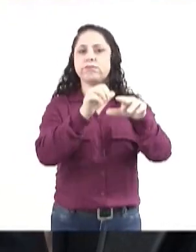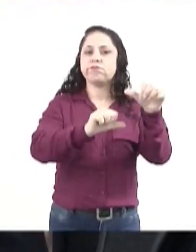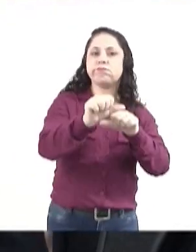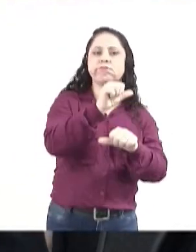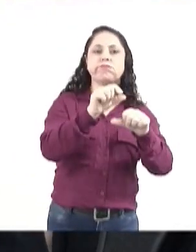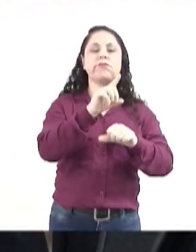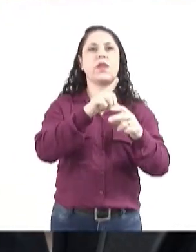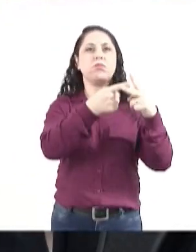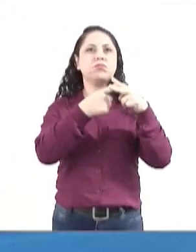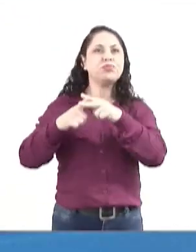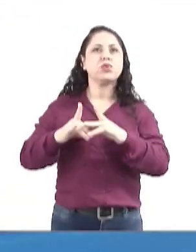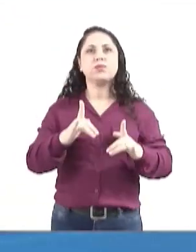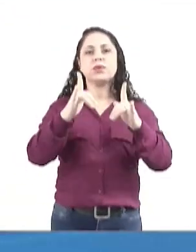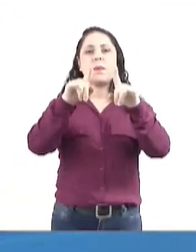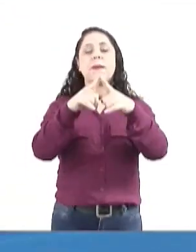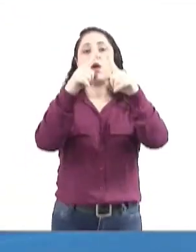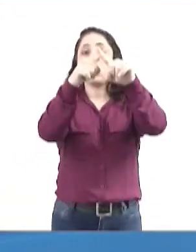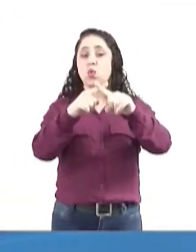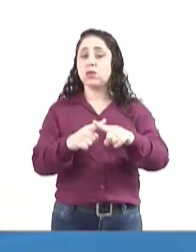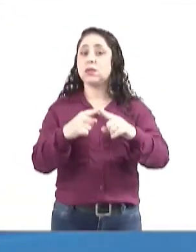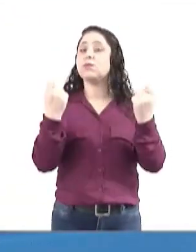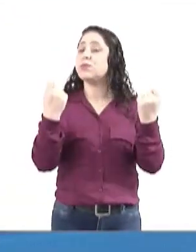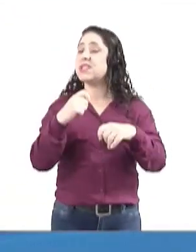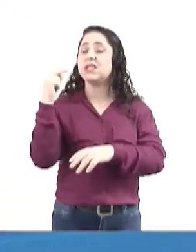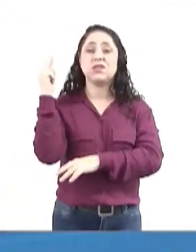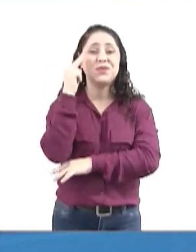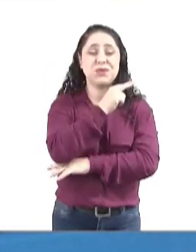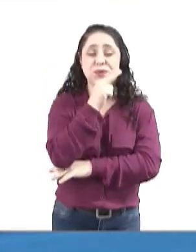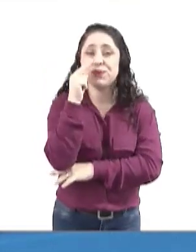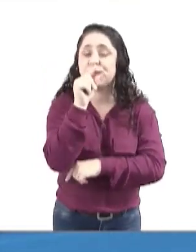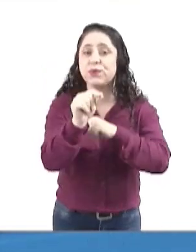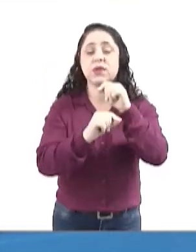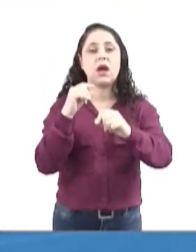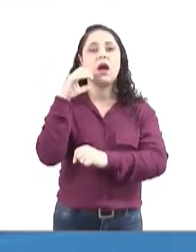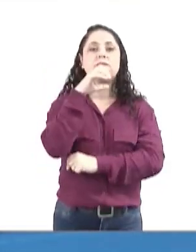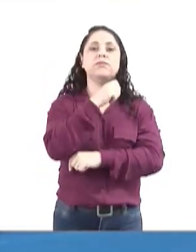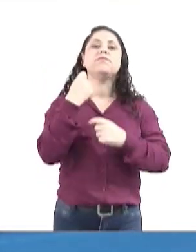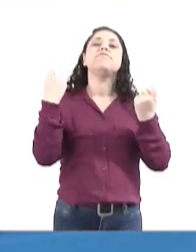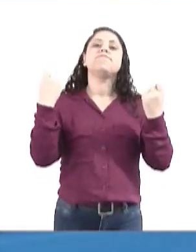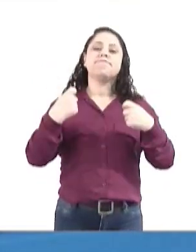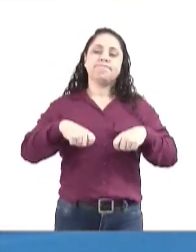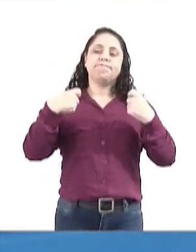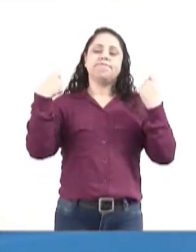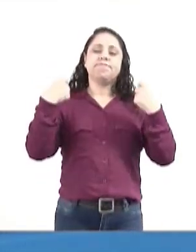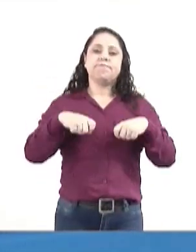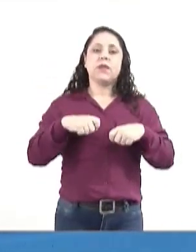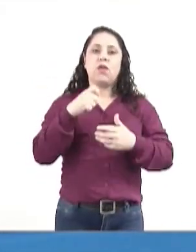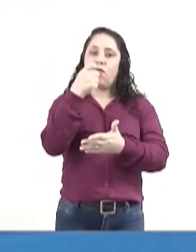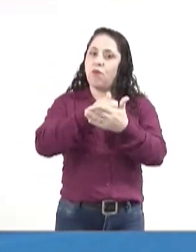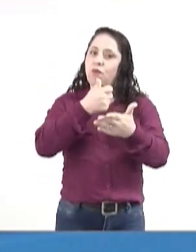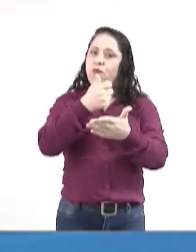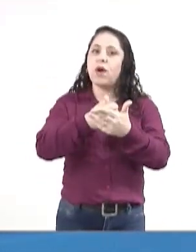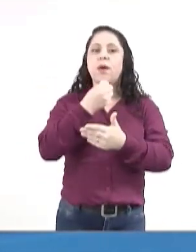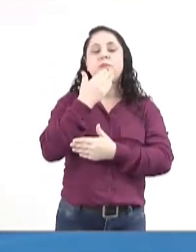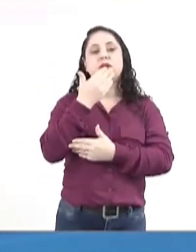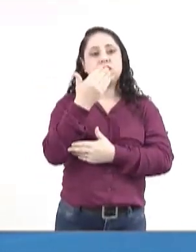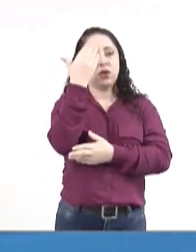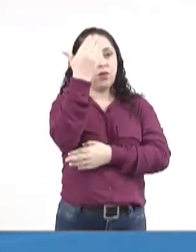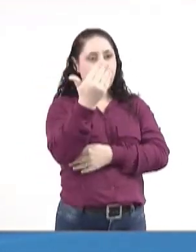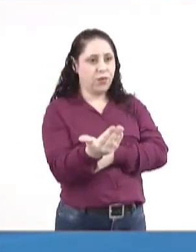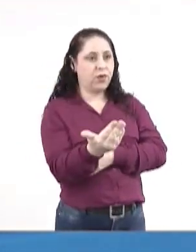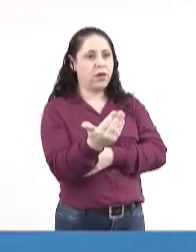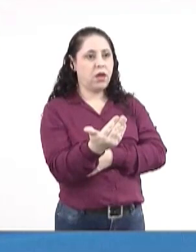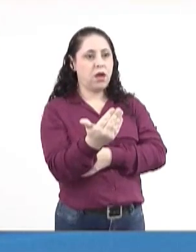reforma de delegacias, mas o concurso da Polícia Civil é extremamente urgente e necessário. Eu quero reforçar esse pedido a